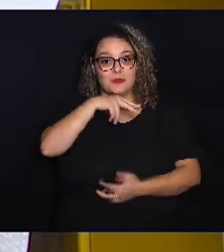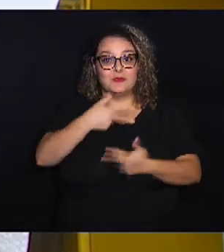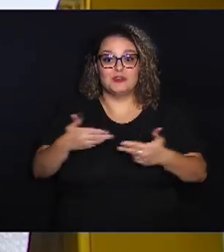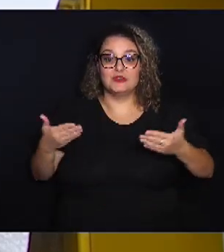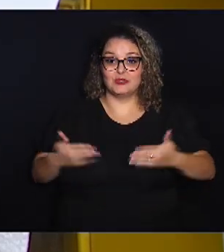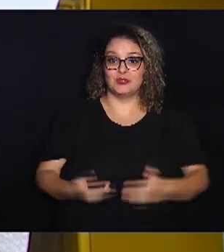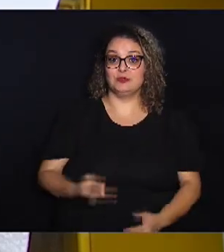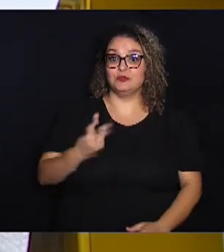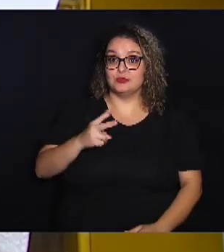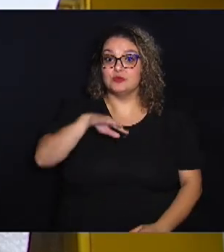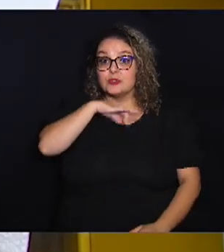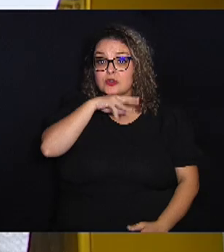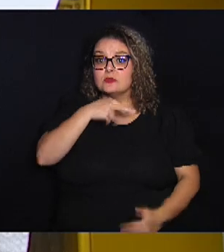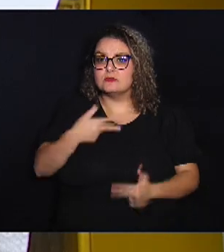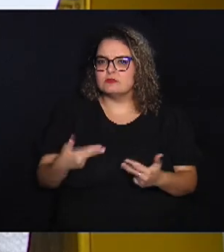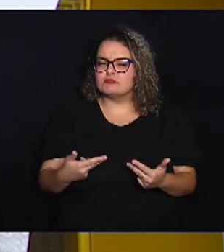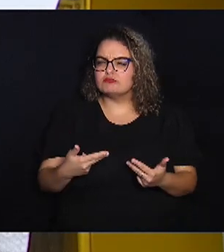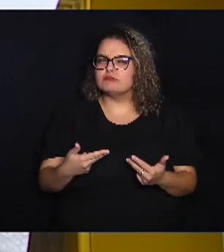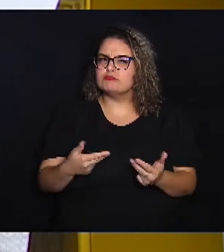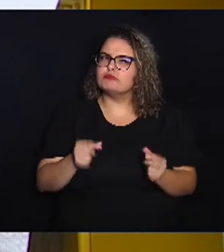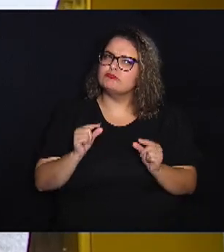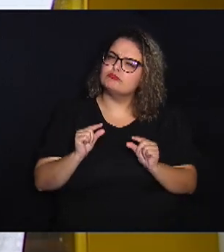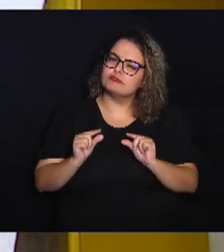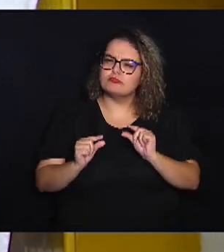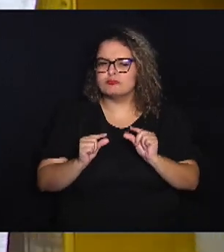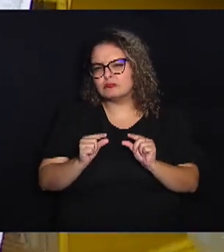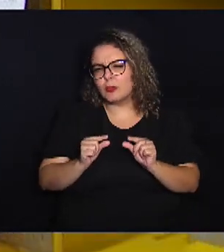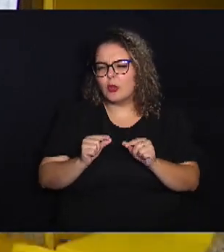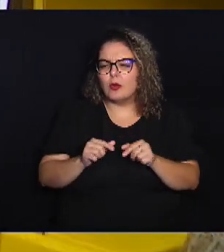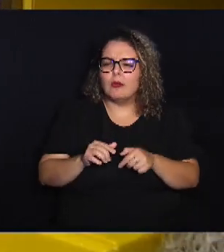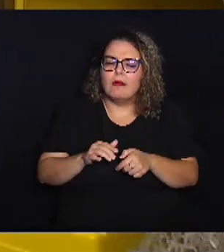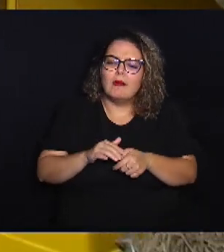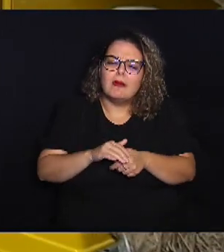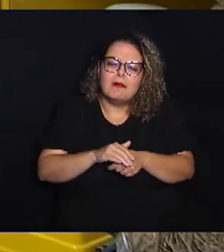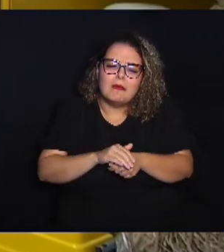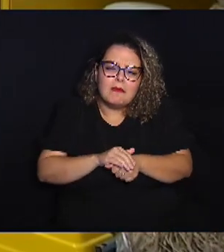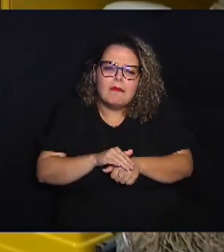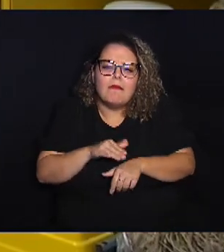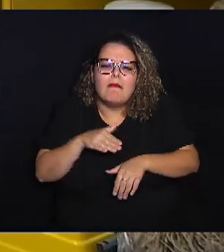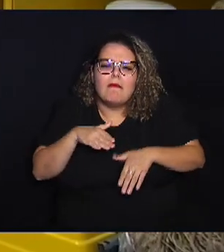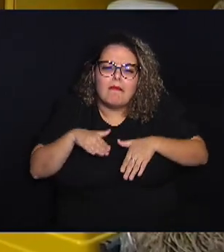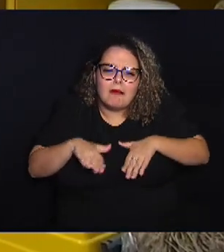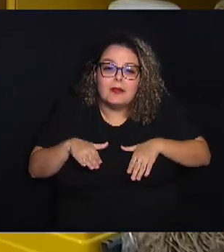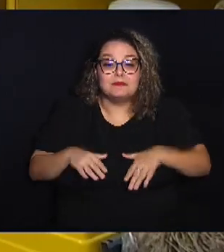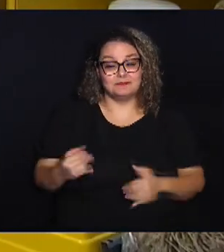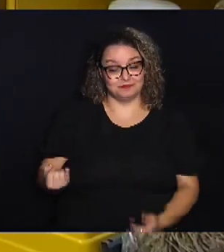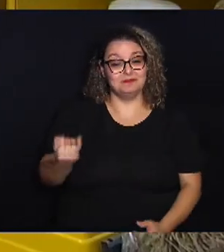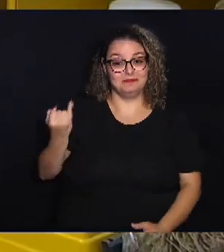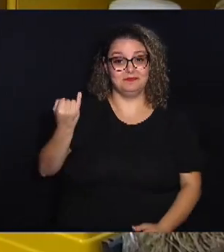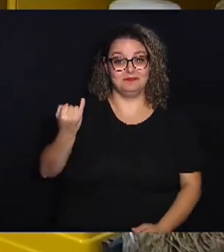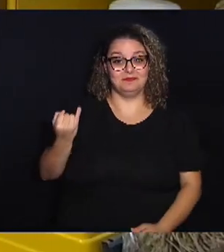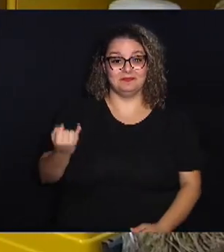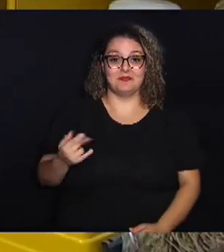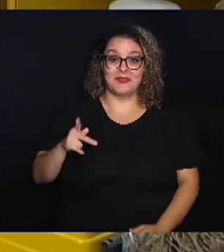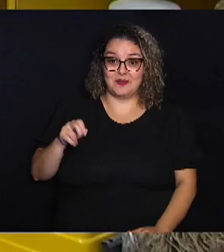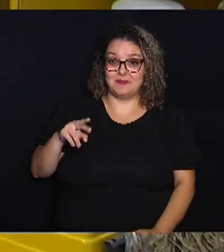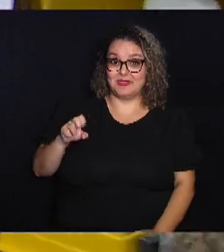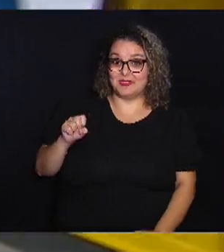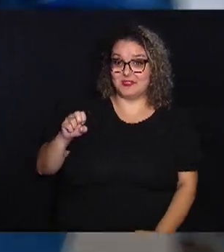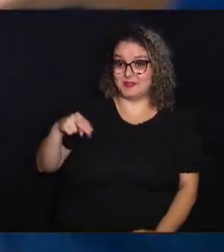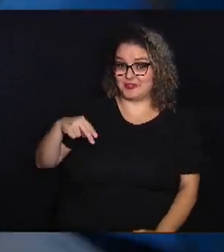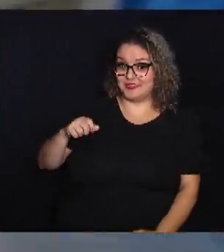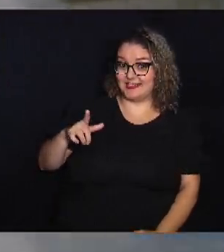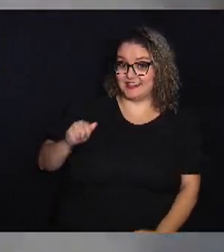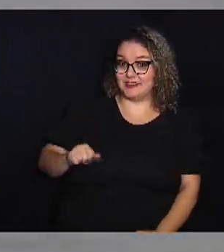2 animais considerados um pouco devagar, mas muito interessantes pela personalidade, o